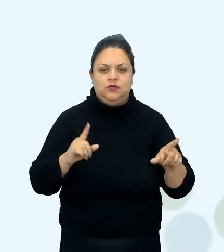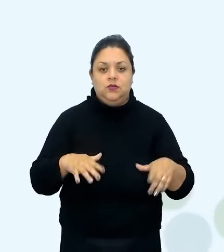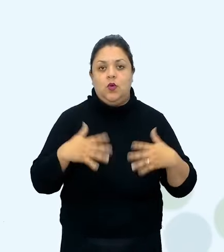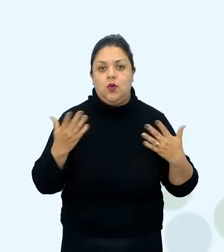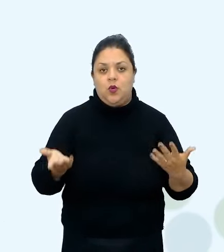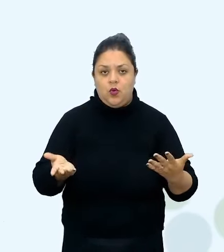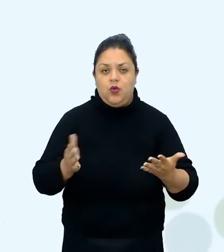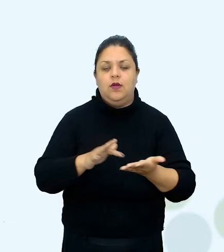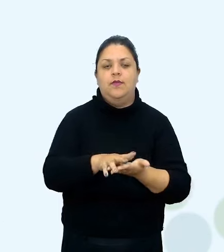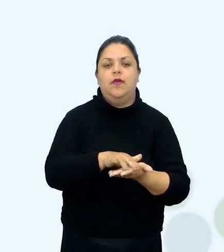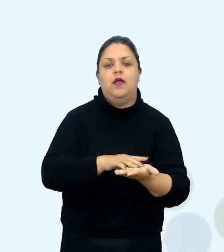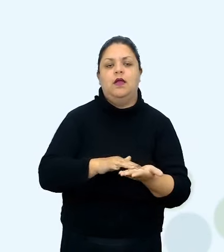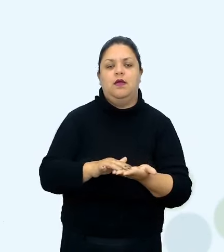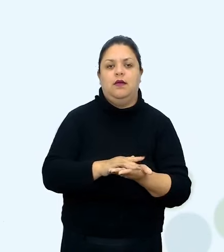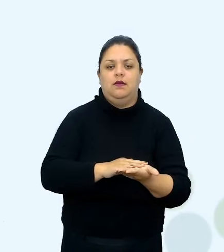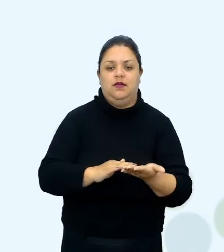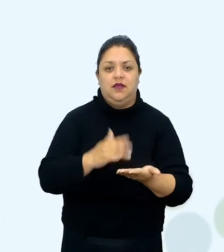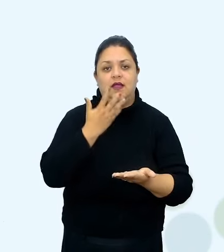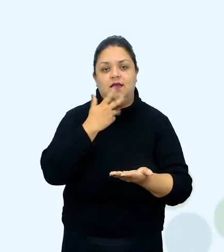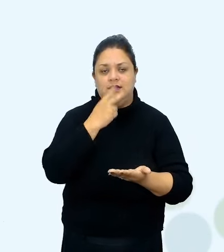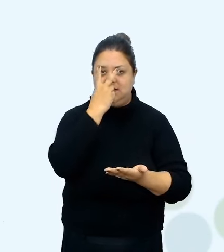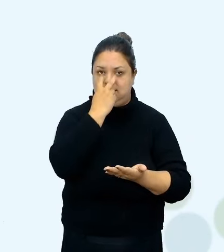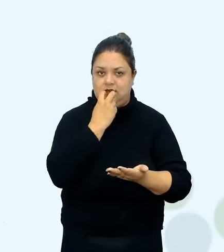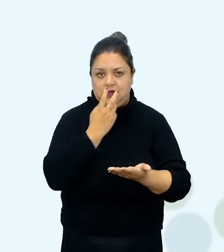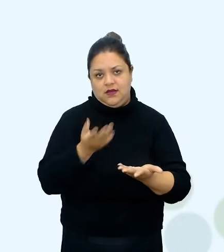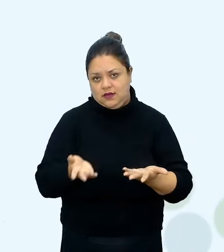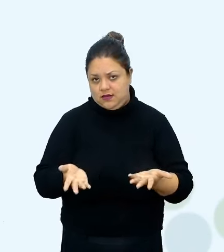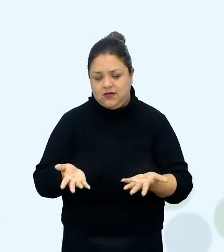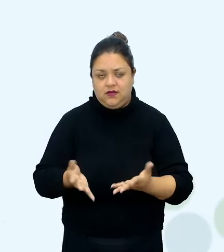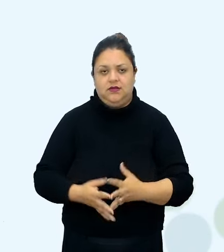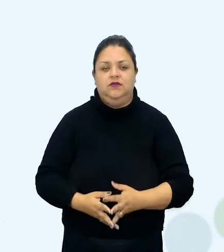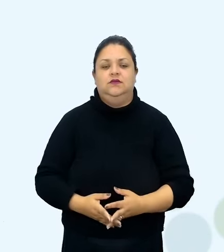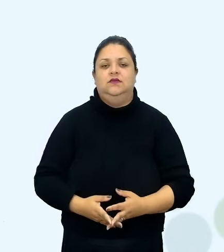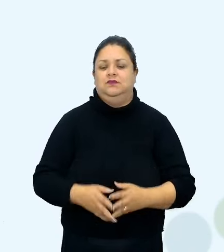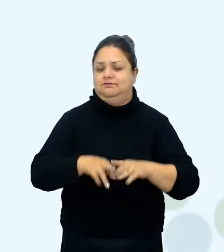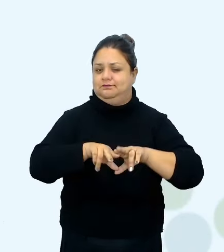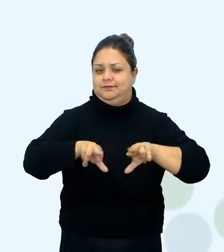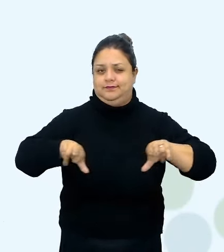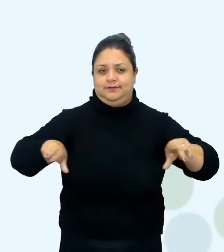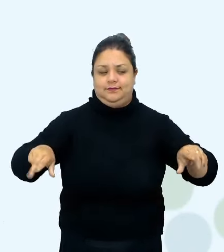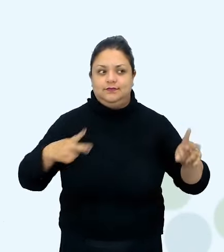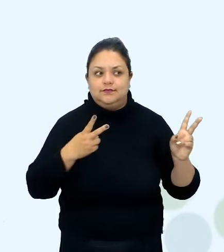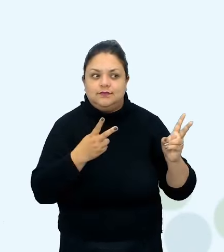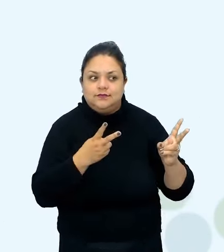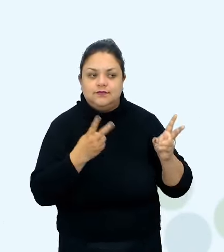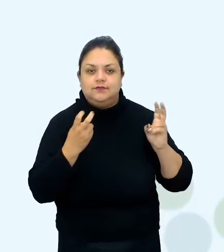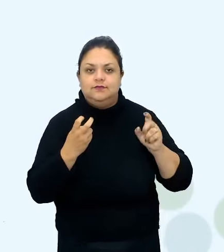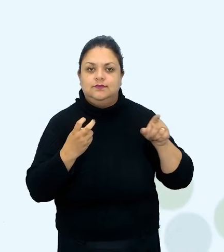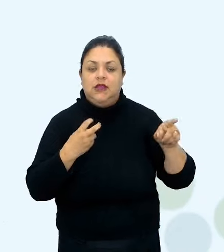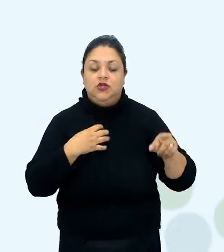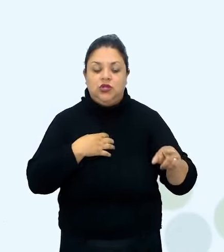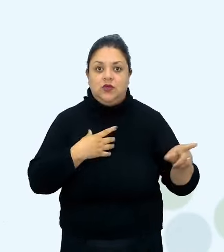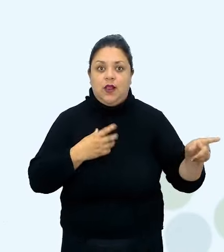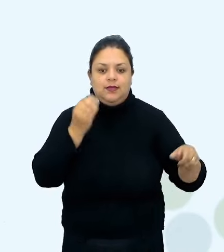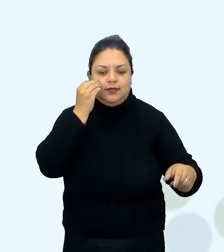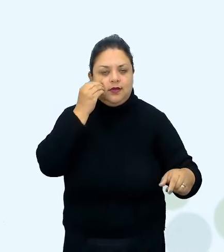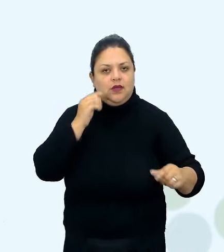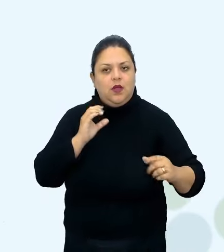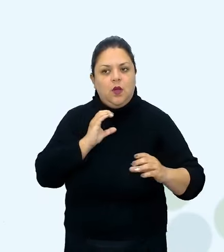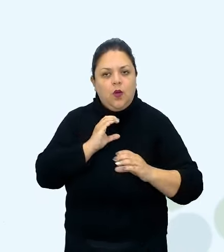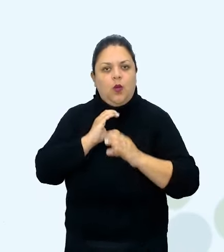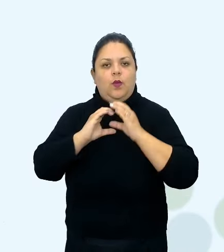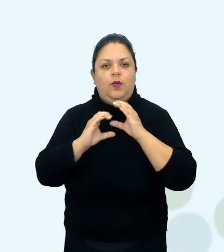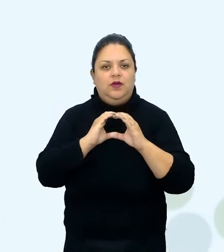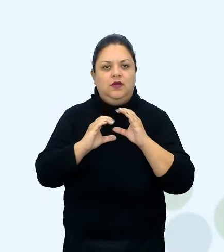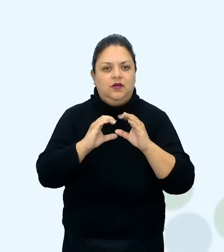o braille, no caso de crianças que são cegas. Então, tudo isso nós vamos observar de que forma se consiste